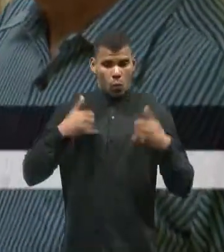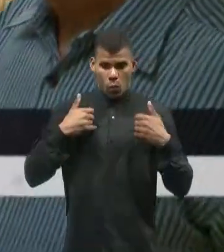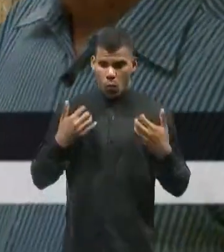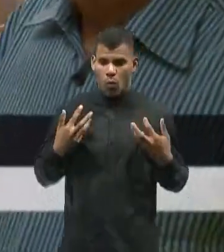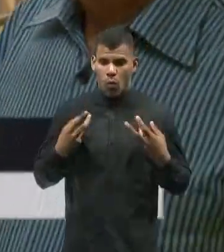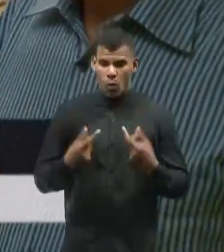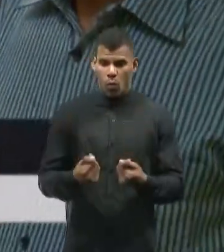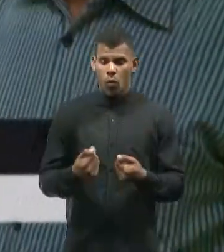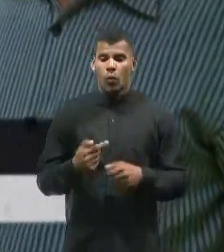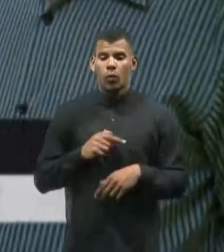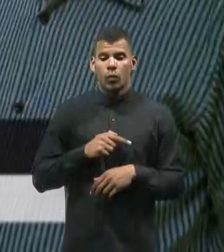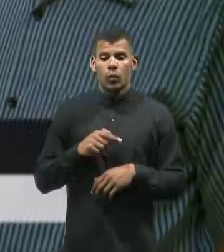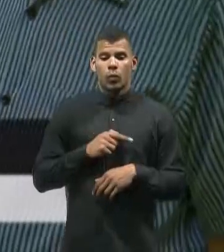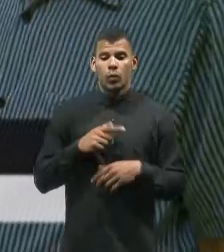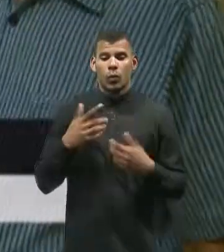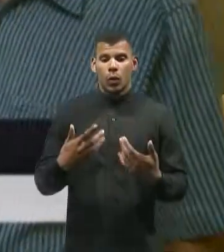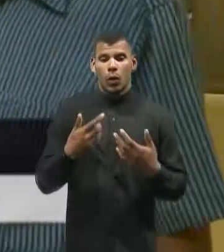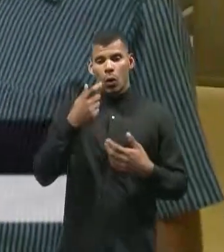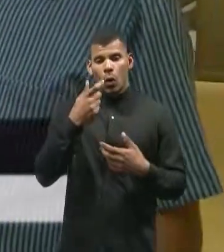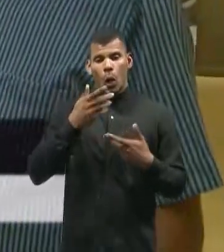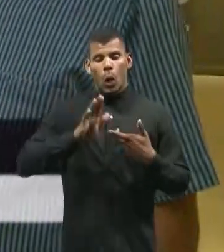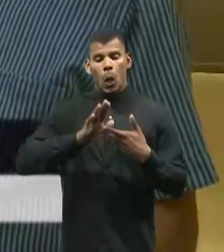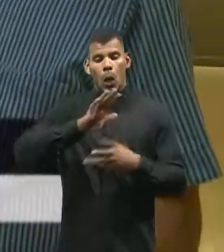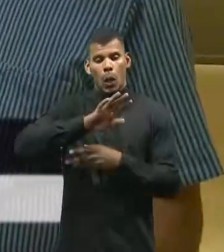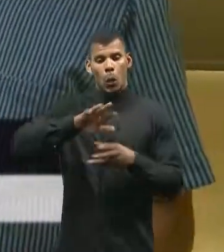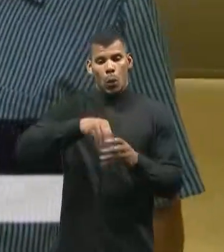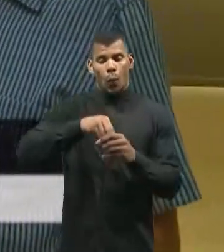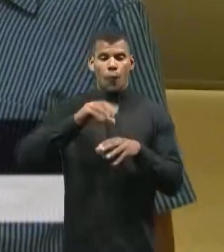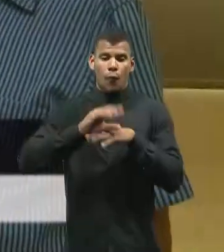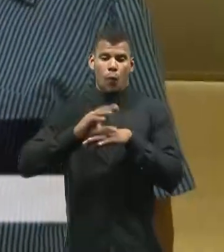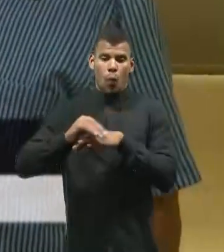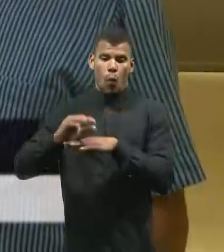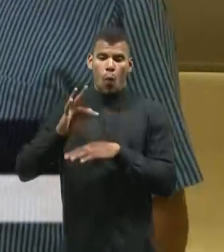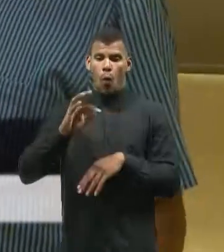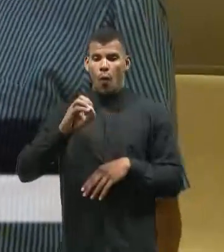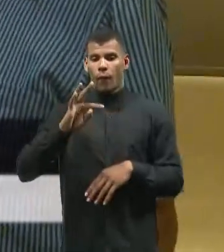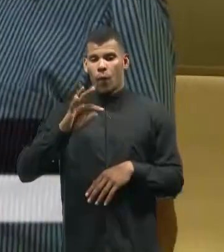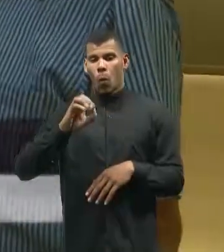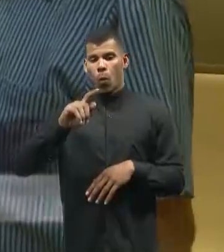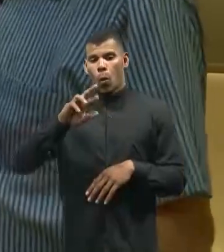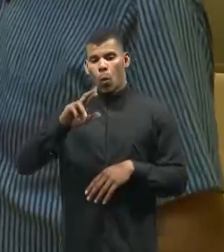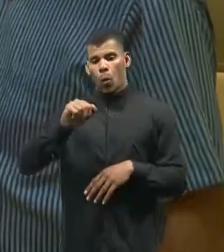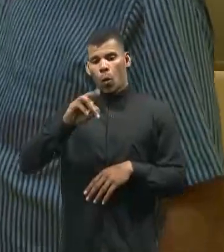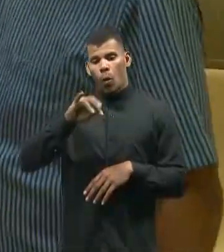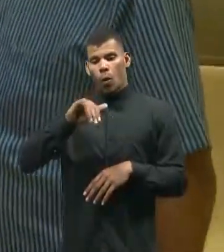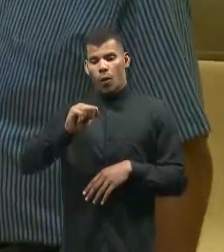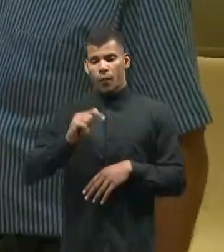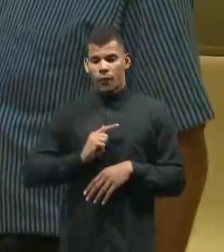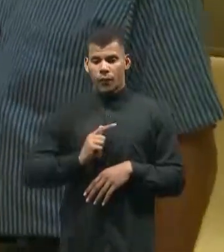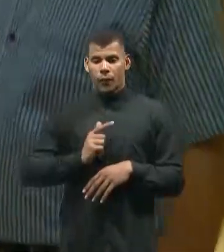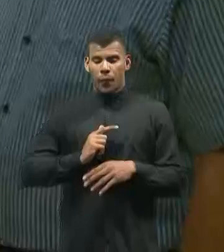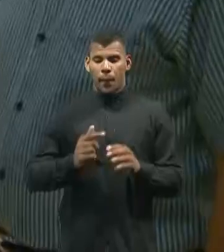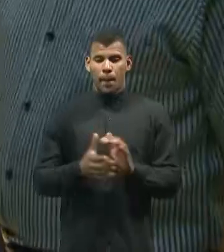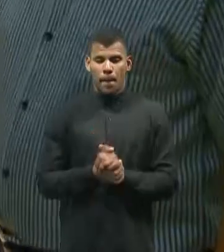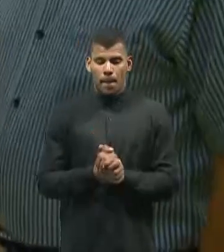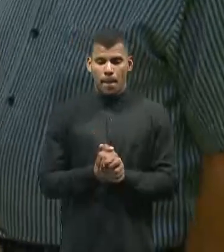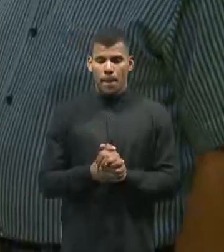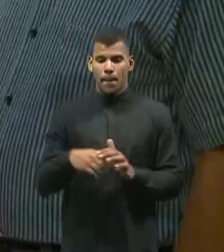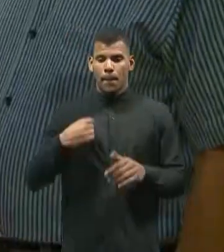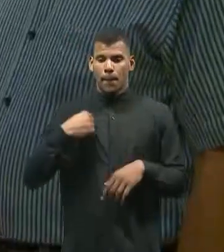privilégio mostrar um pouco daquilo que eu tenho dentro de mim, né? Porque a fotografia não deixa de ser um espelho daquilo que somos, né?